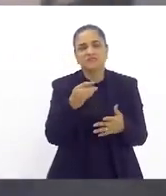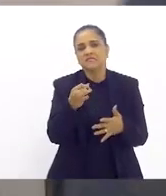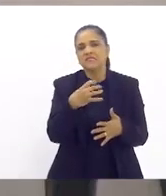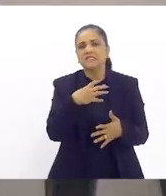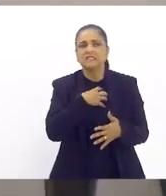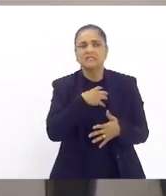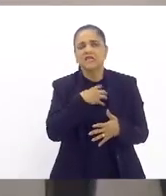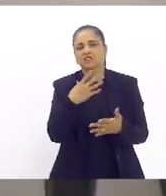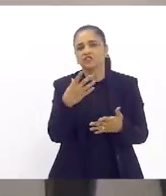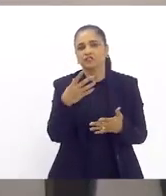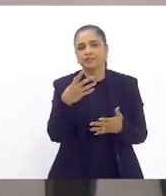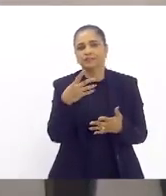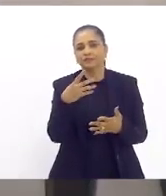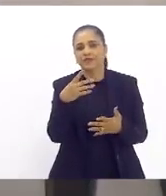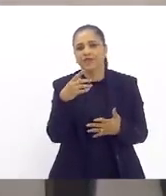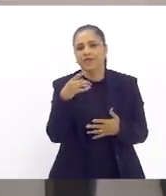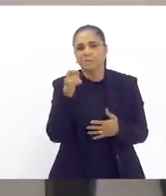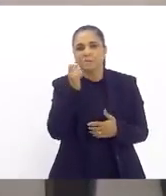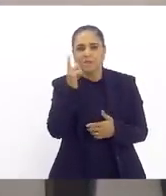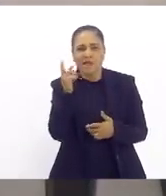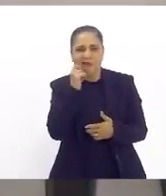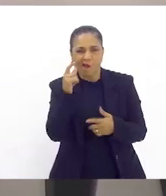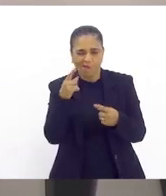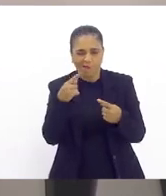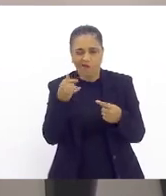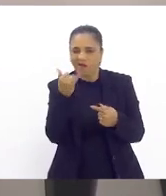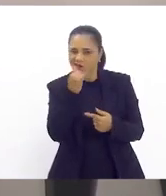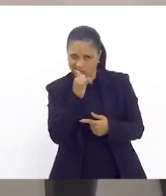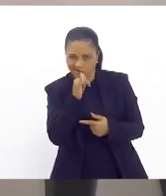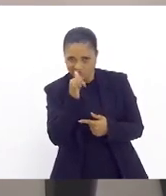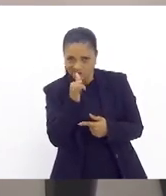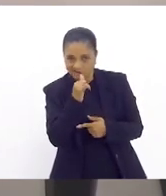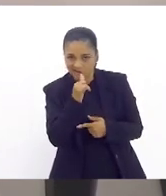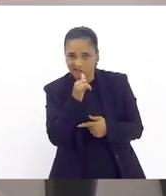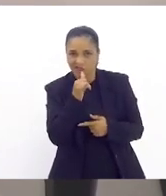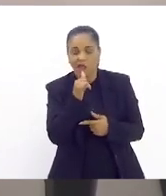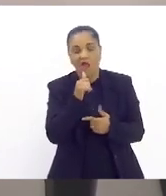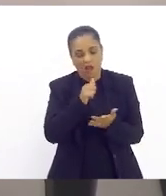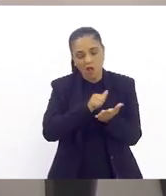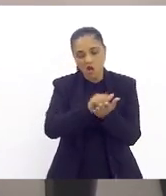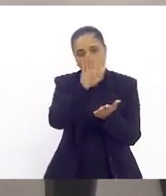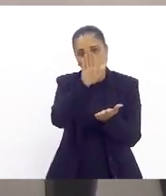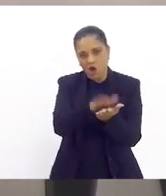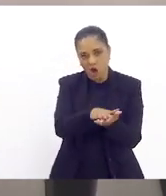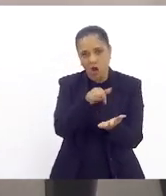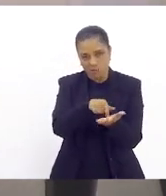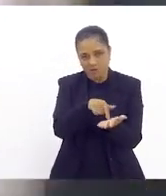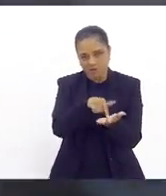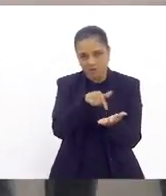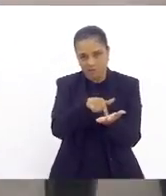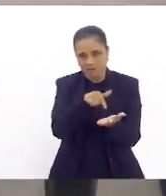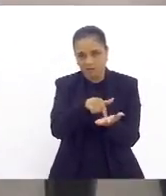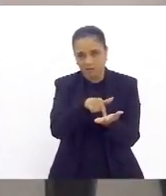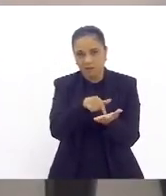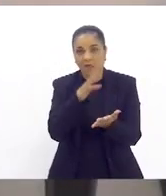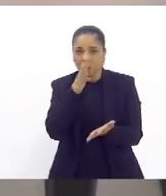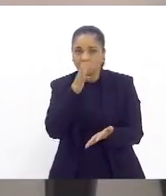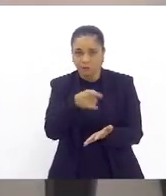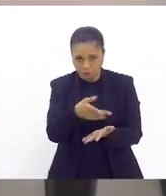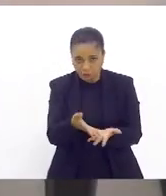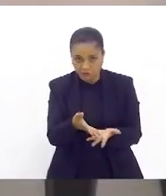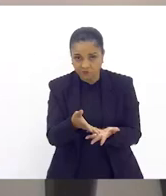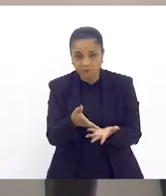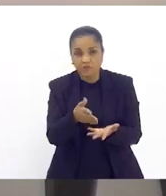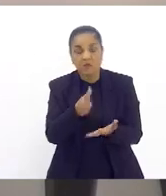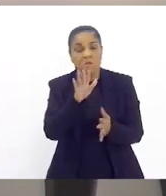roubo de energia ela pode fazer essa cobrança e fazer a denúncia né dessa desse consumidor só que o consumidor